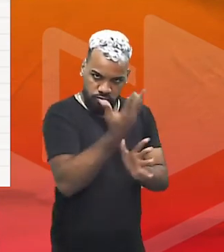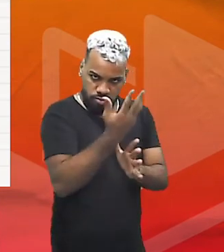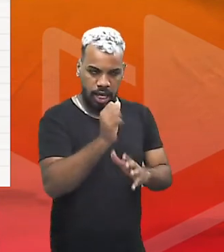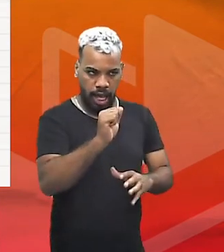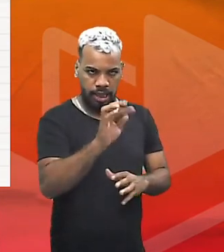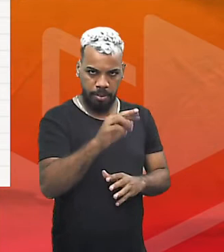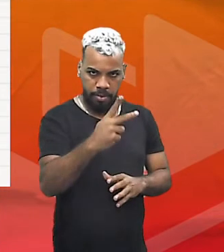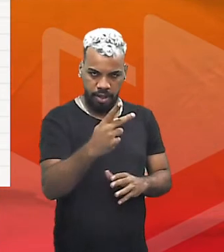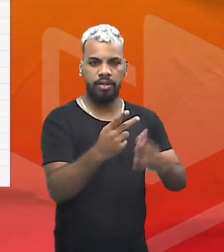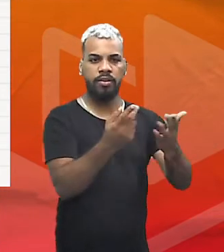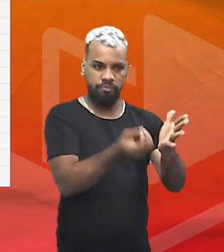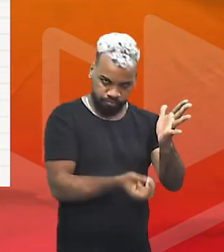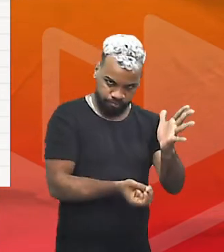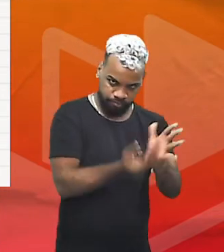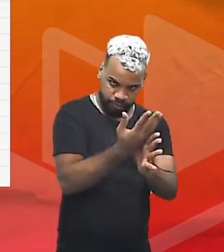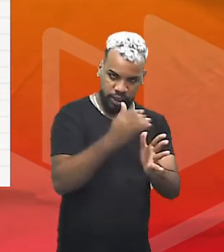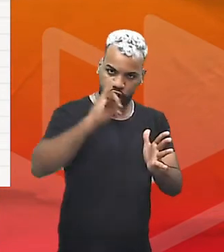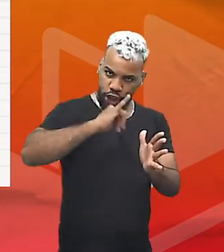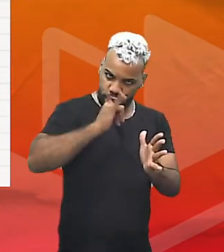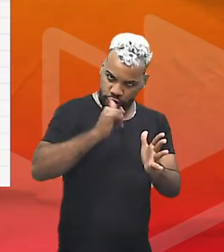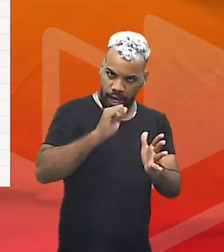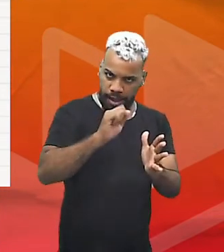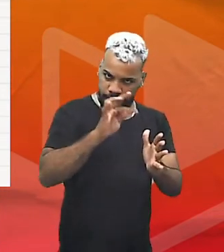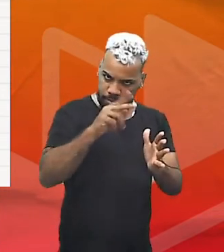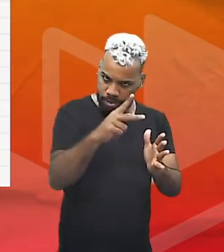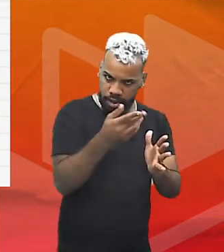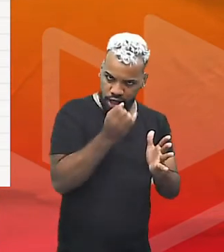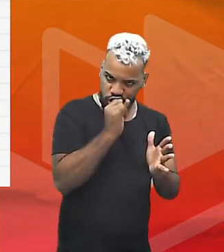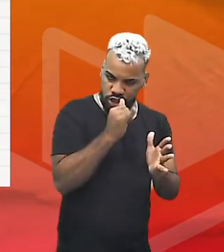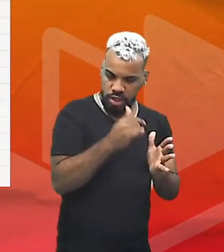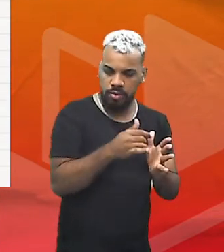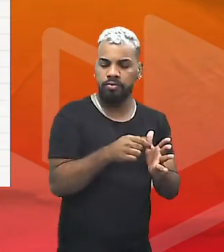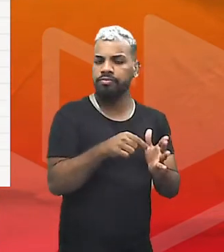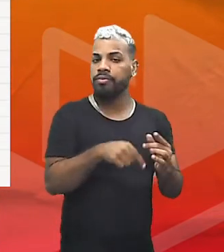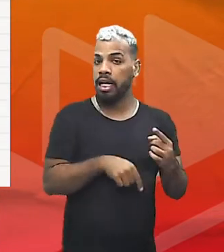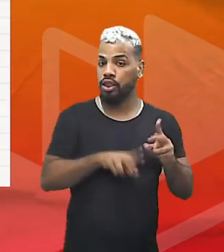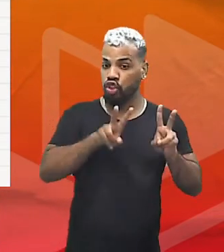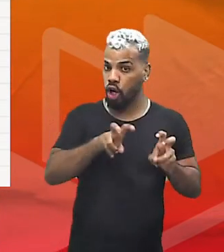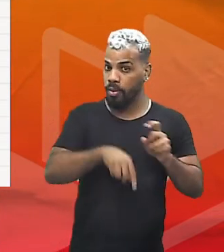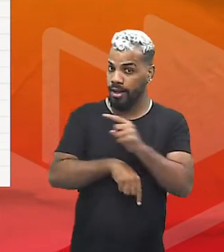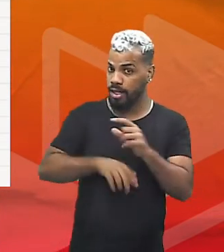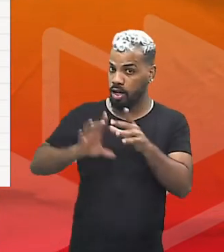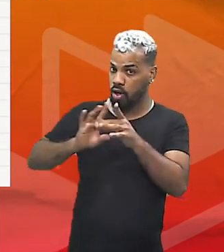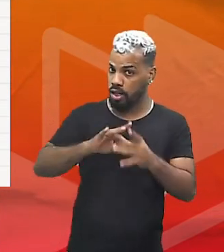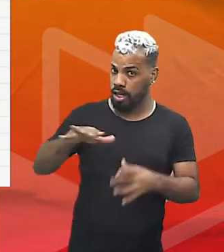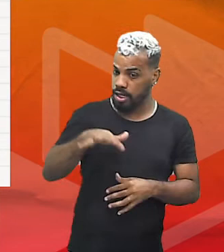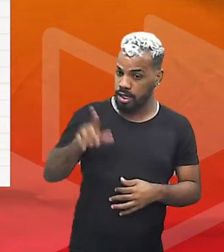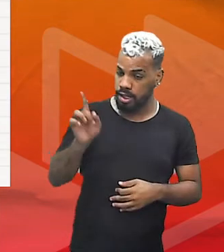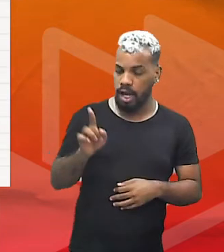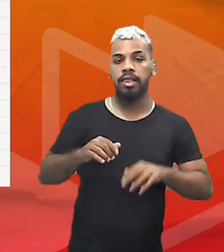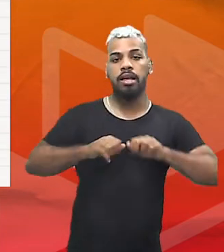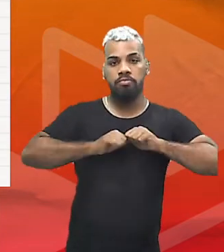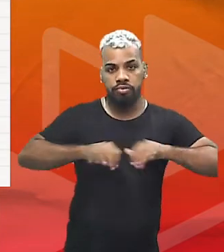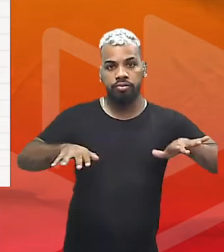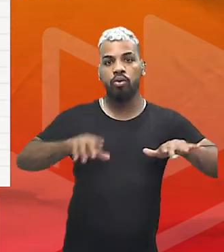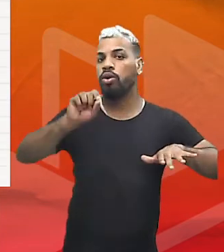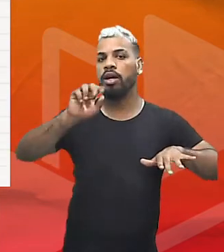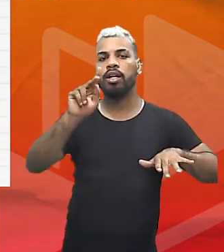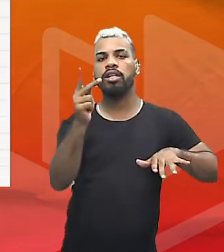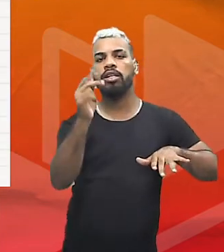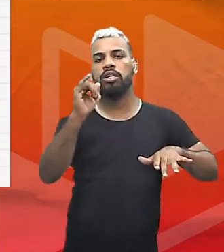que você produz energia nesses casos a gente sempre vai ter liberação de hidrogênio de H2